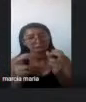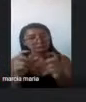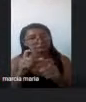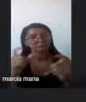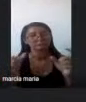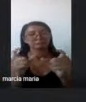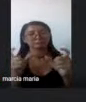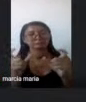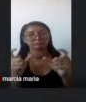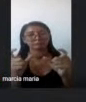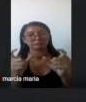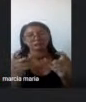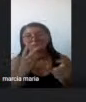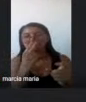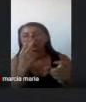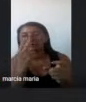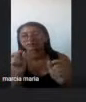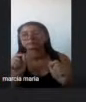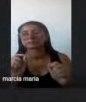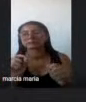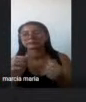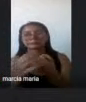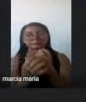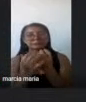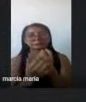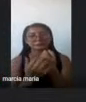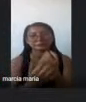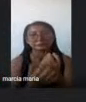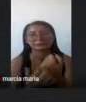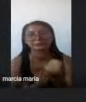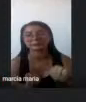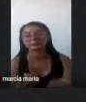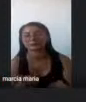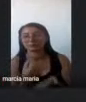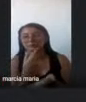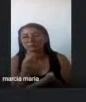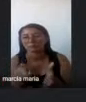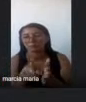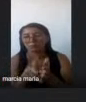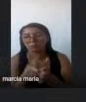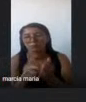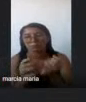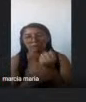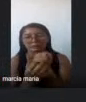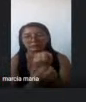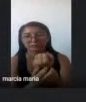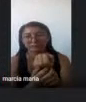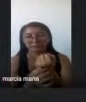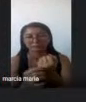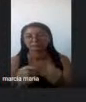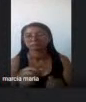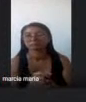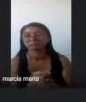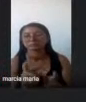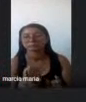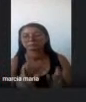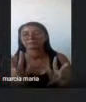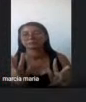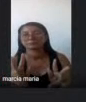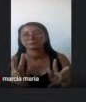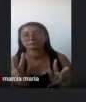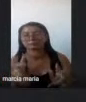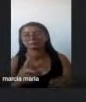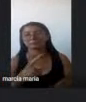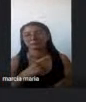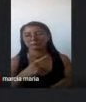confunde com alergia, toma remédio para alergia, mas não é, tá? Custa nada a gente começar a ter